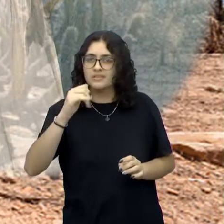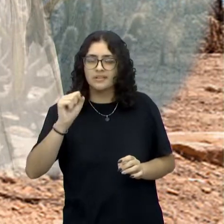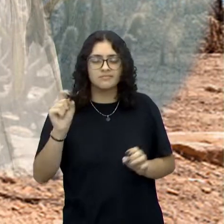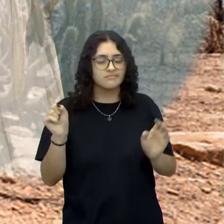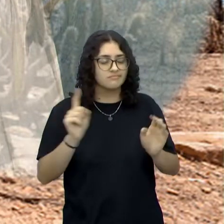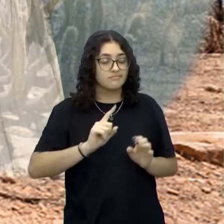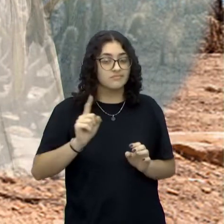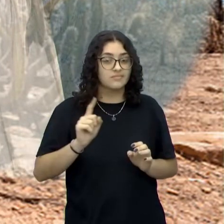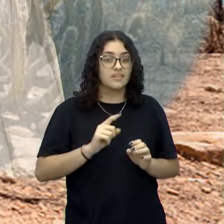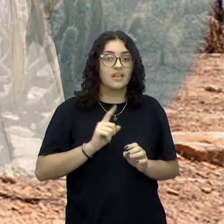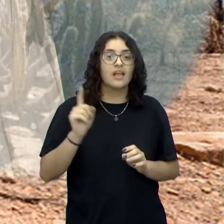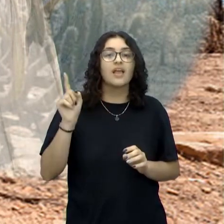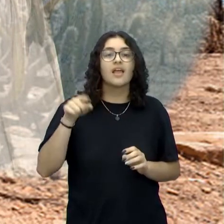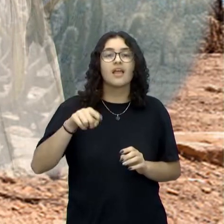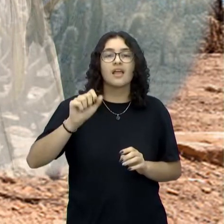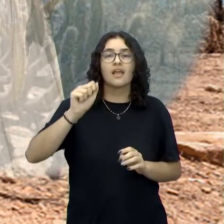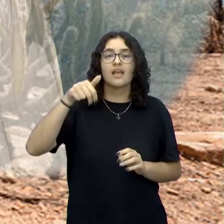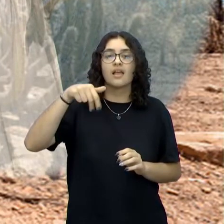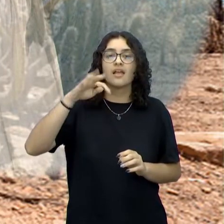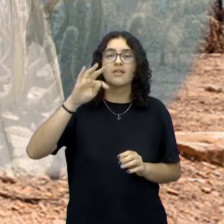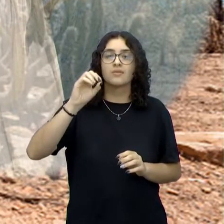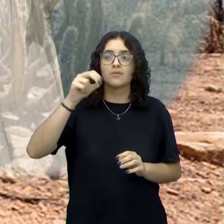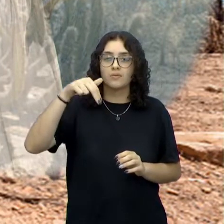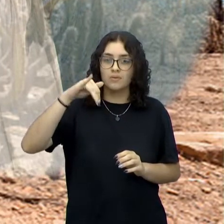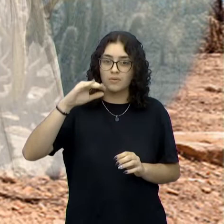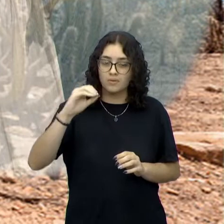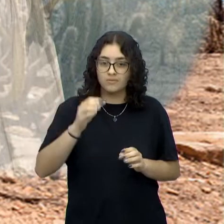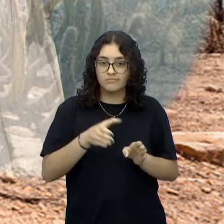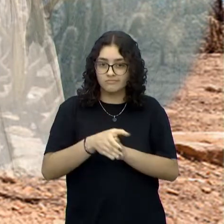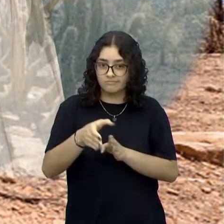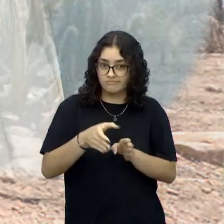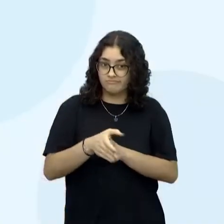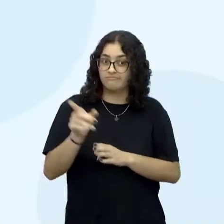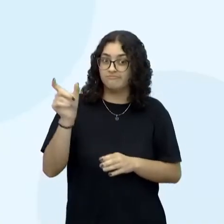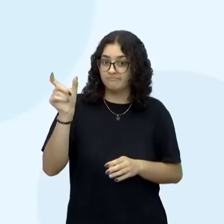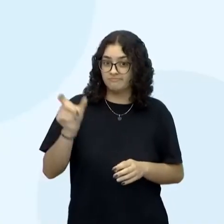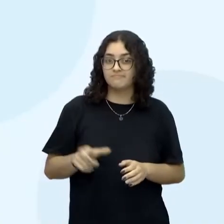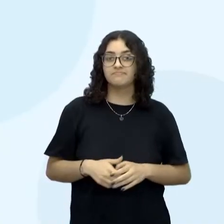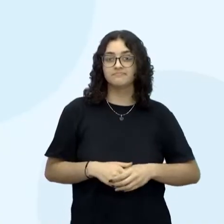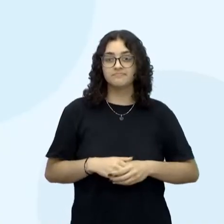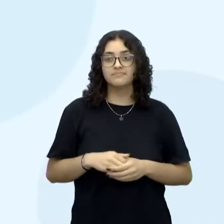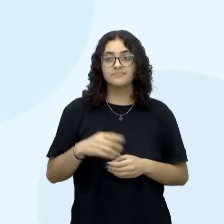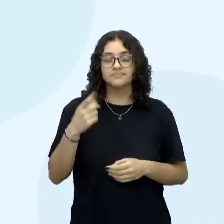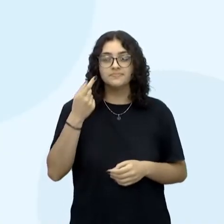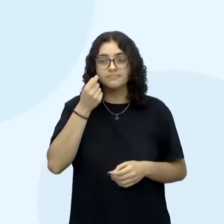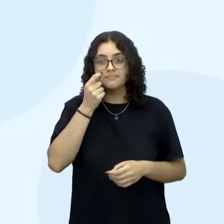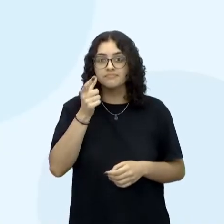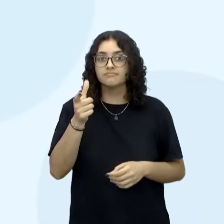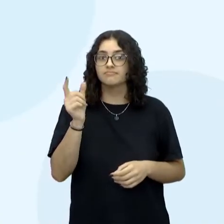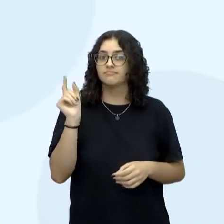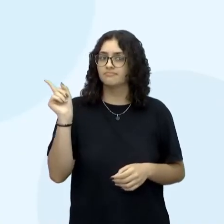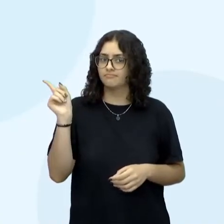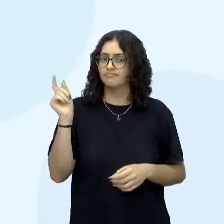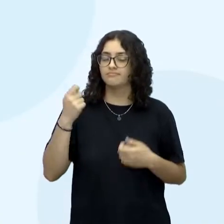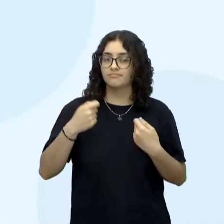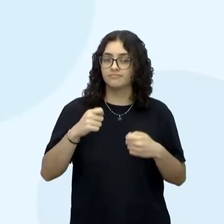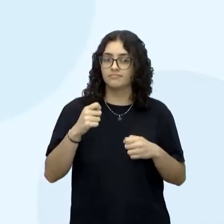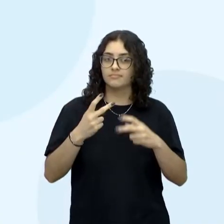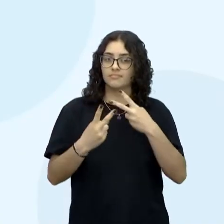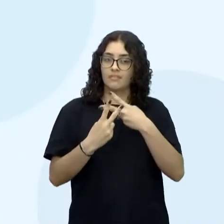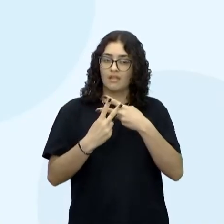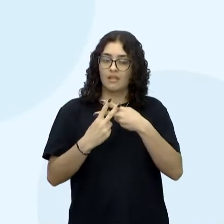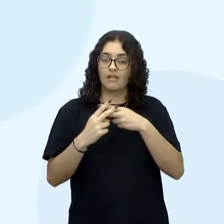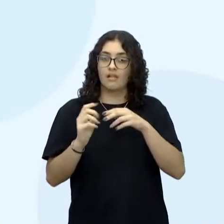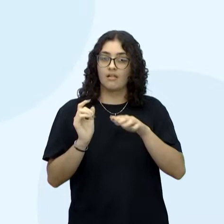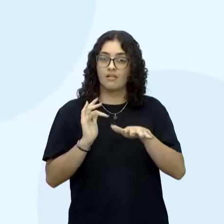Antônio Conselheiro, tá certo? Vamos continuar a nossa apresentação da aula. Olha só, de olho na integração, para vocês lembrarem, o hashtag Se Liga na